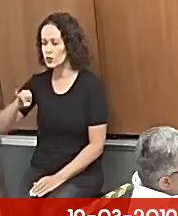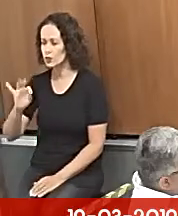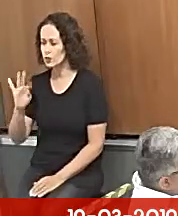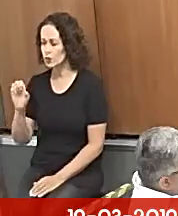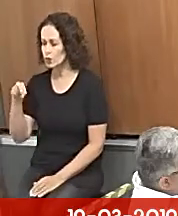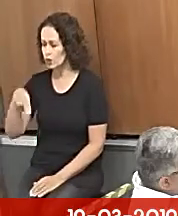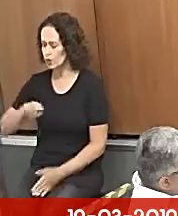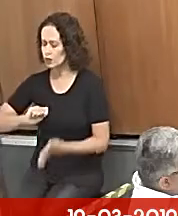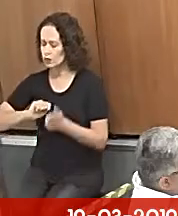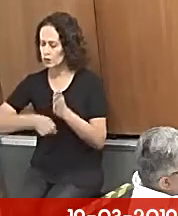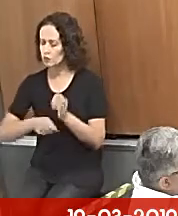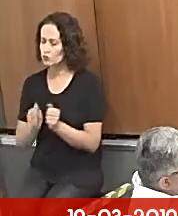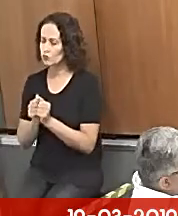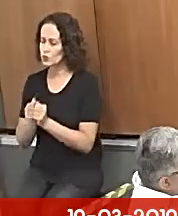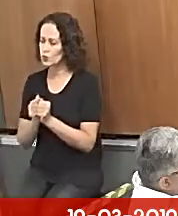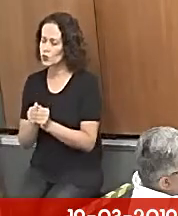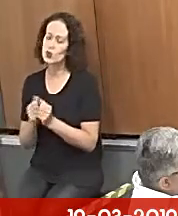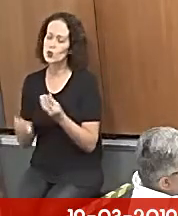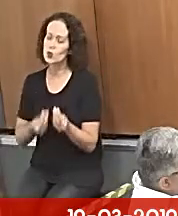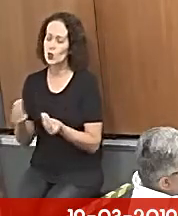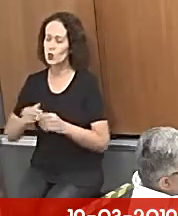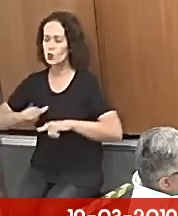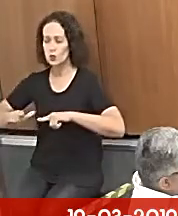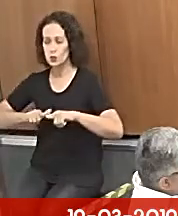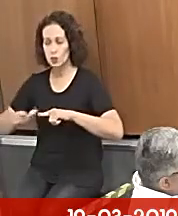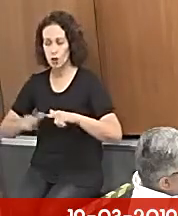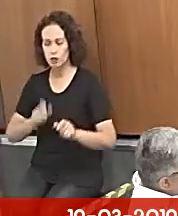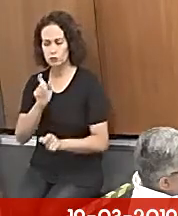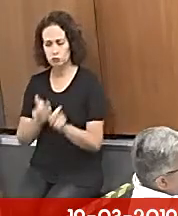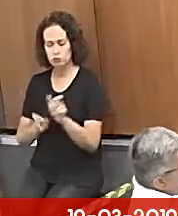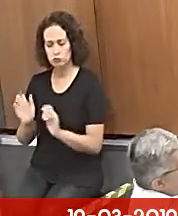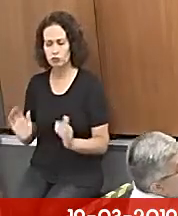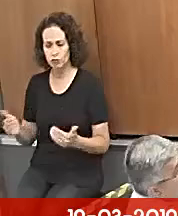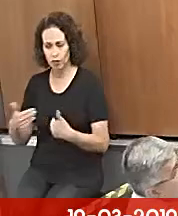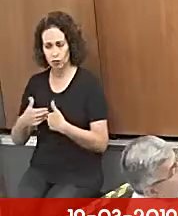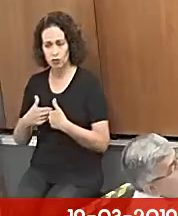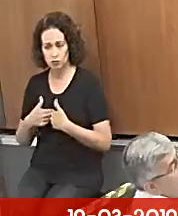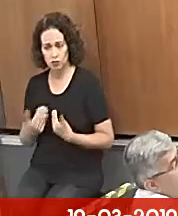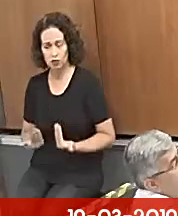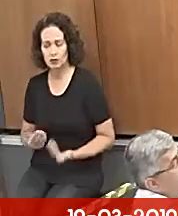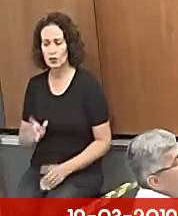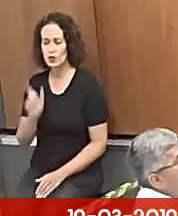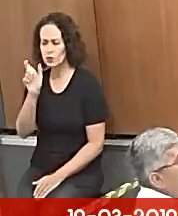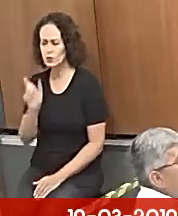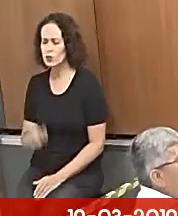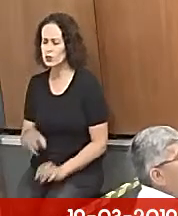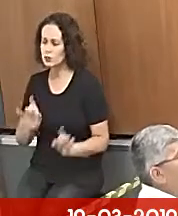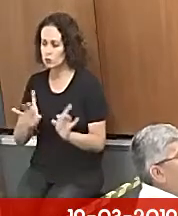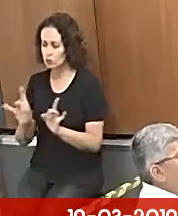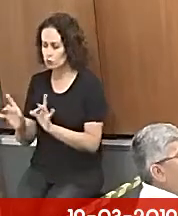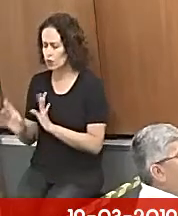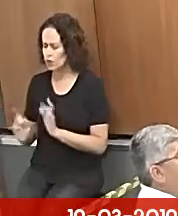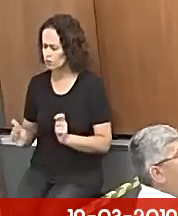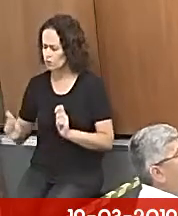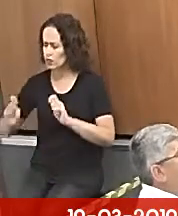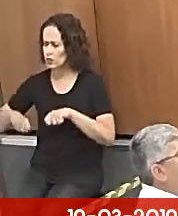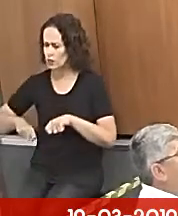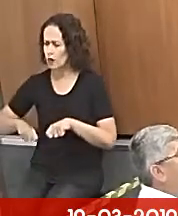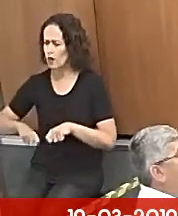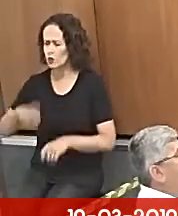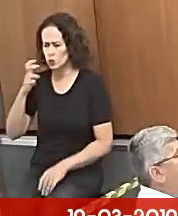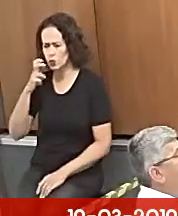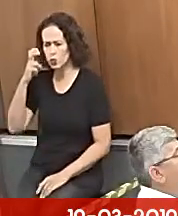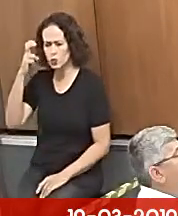assinamos em conjunto da questão do viés do trabalho do autismo é que é uma pessoa especial que tem uma capacidade técnica muito grande que é o